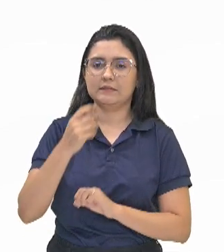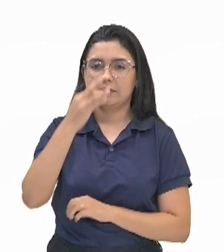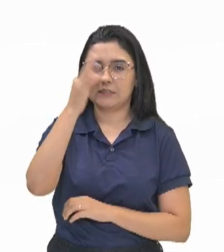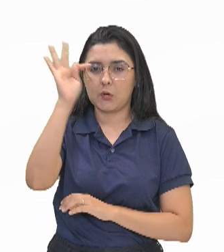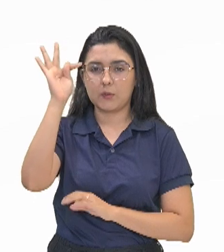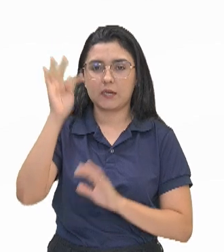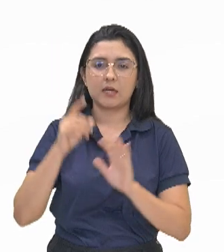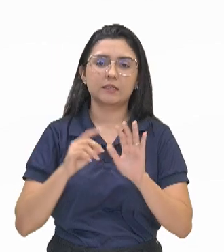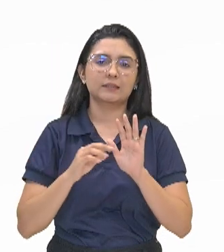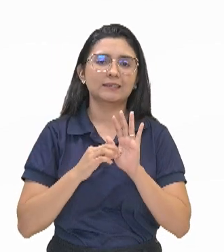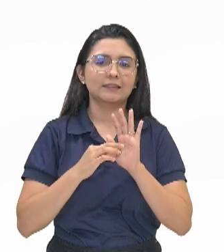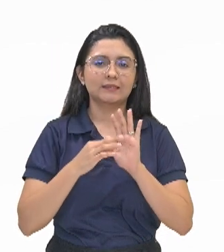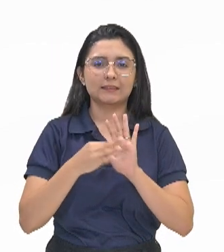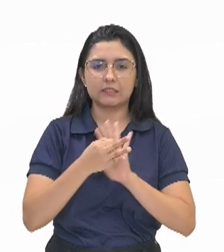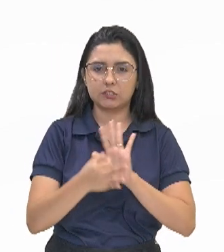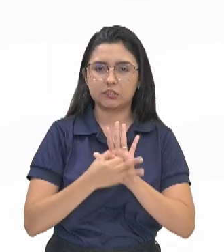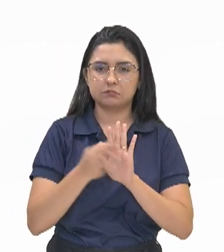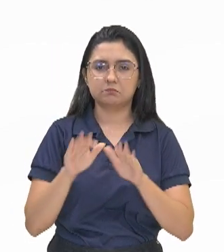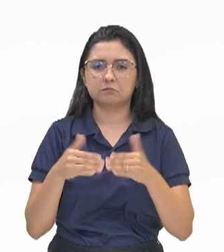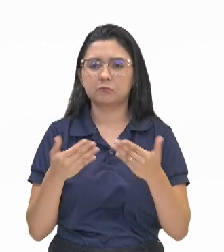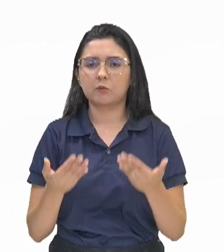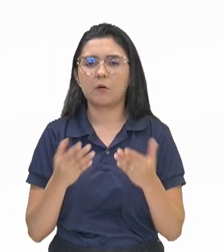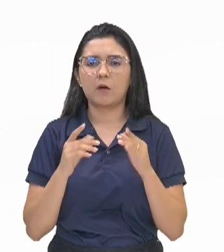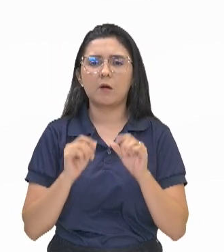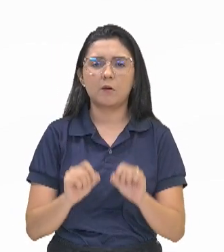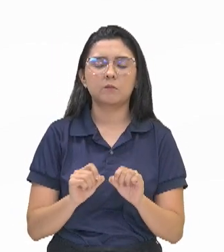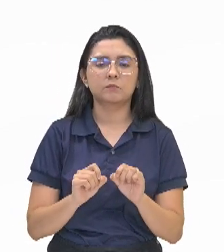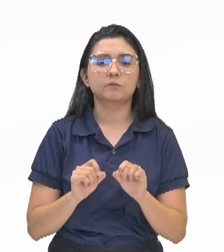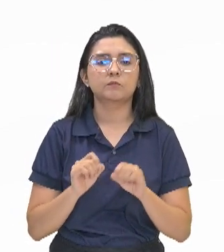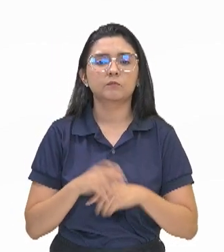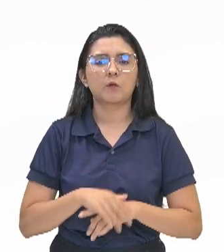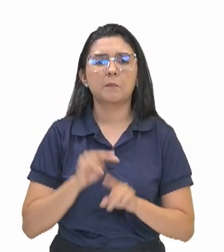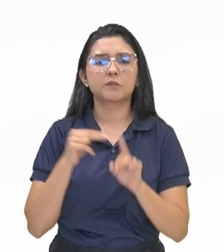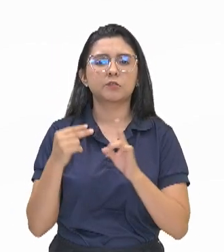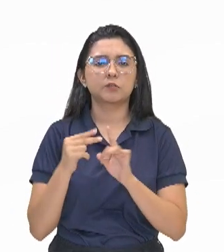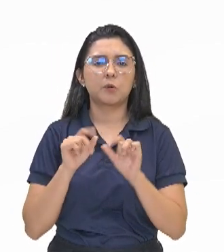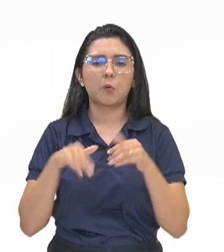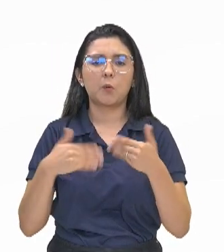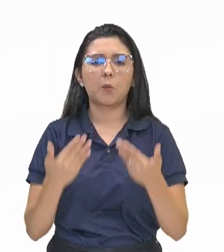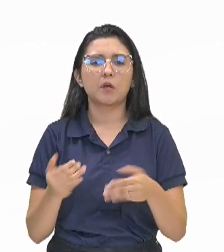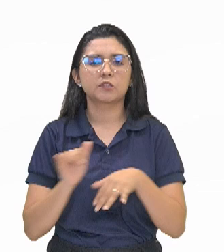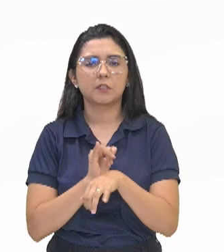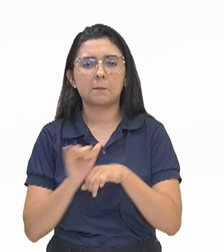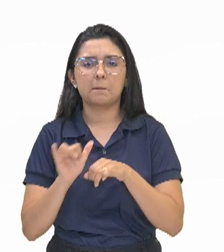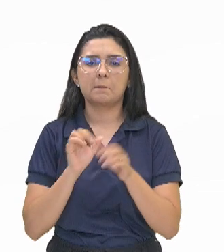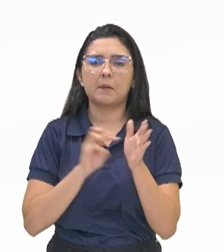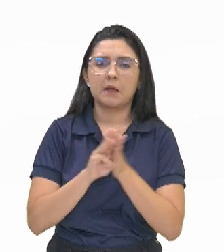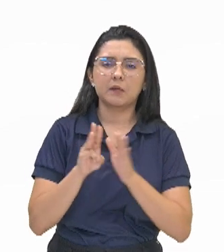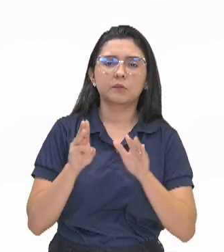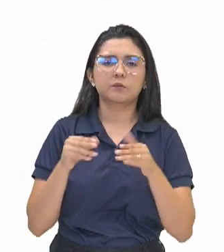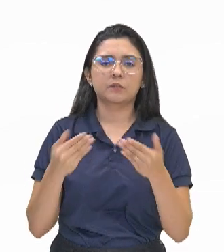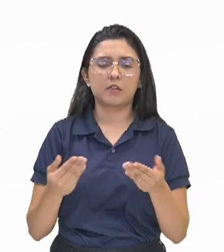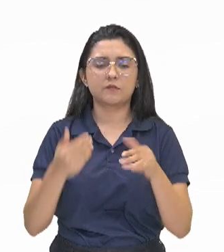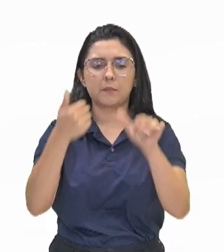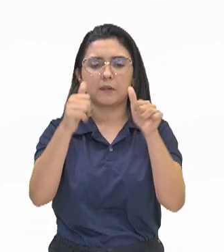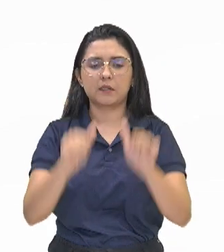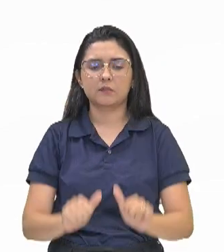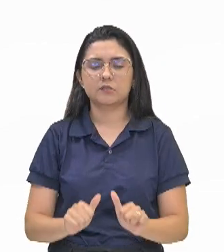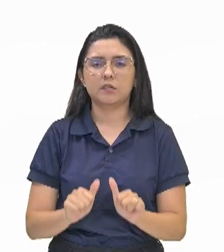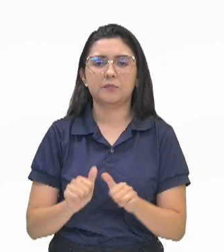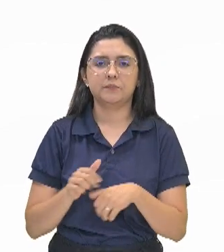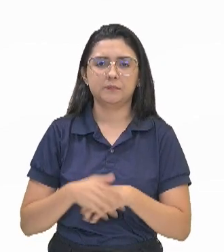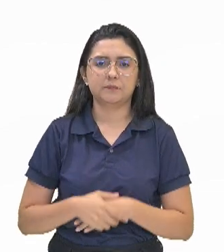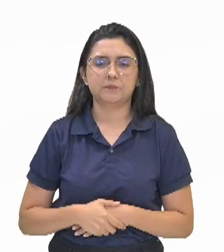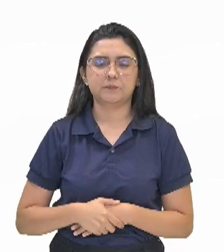E qual é a perspectiva dessa teoria crítica? Qual é o método? Como é que elas vão fazer para analisar tudo isso? E aí nós